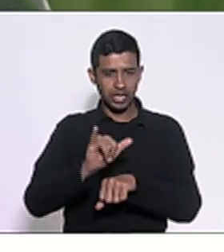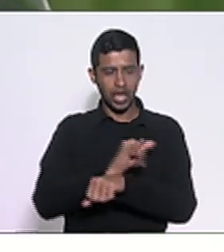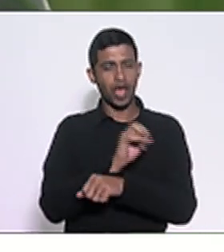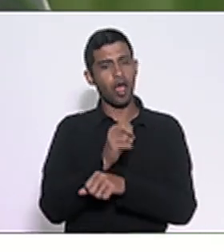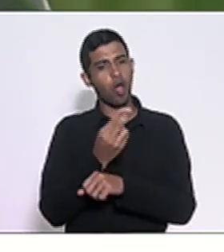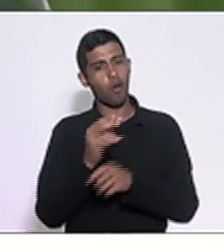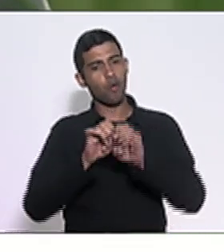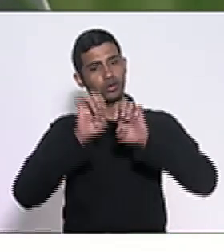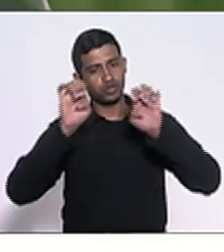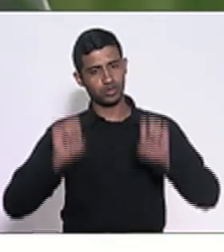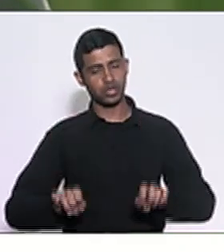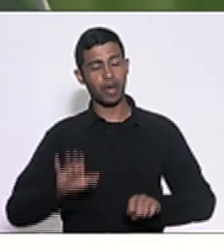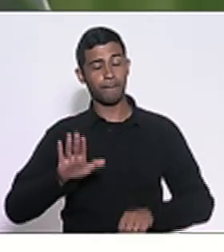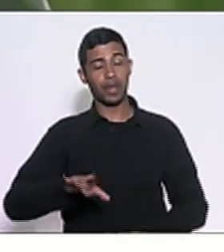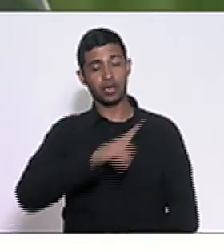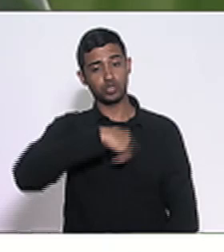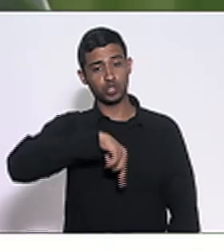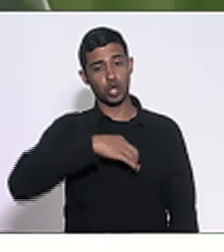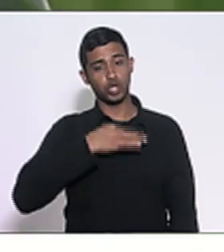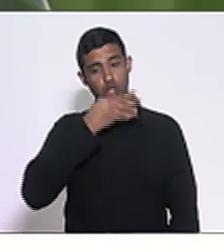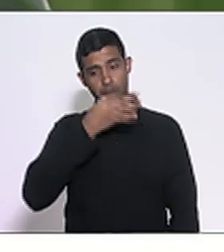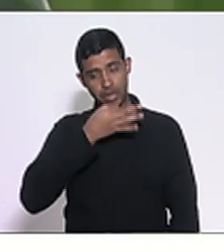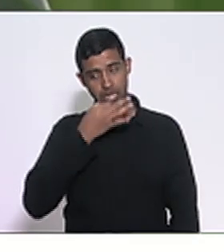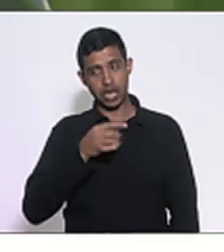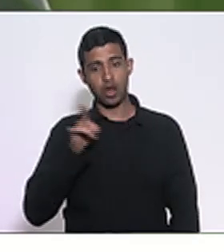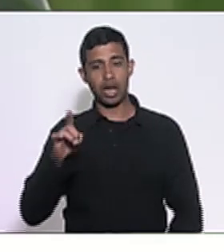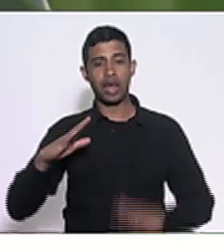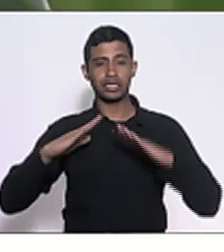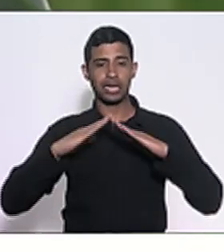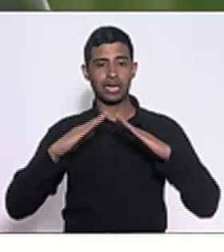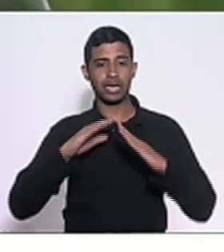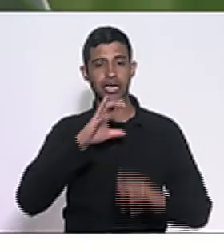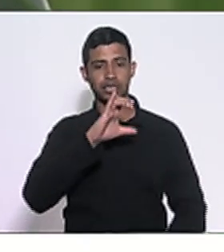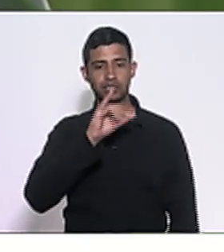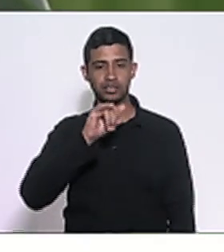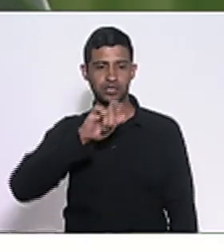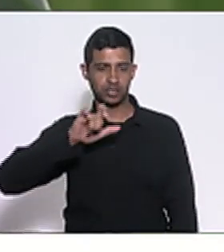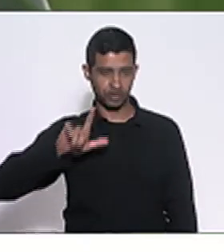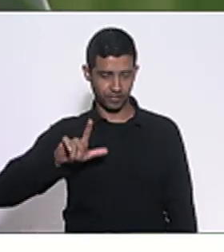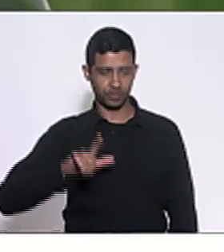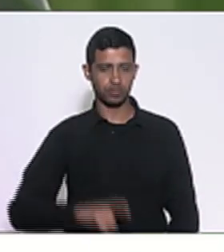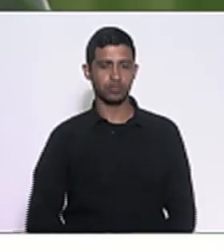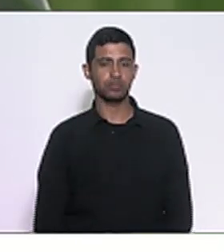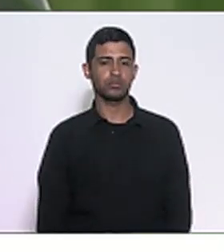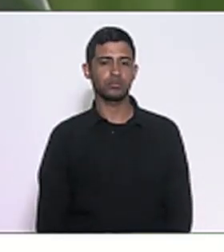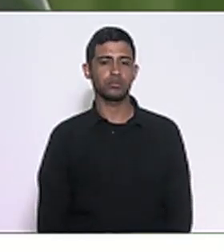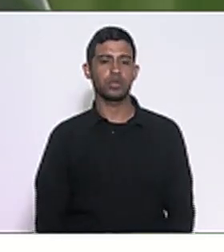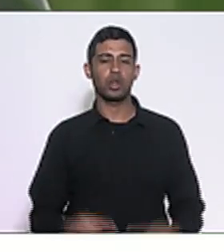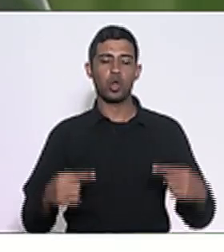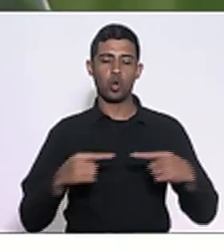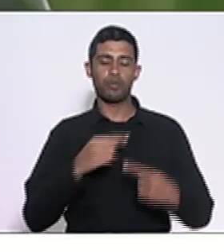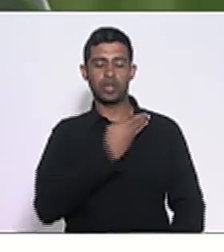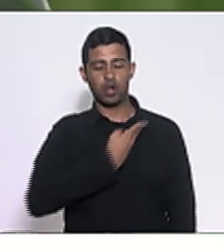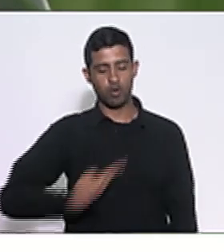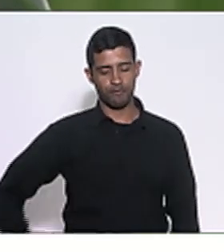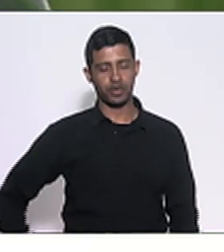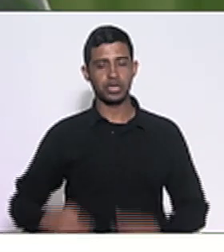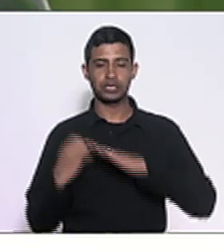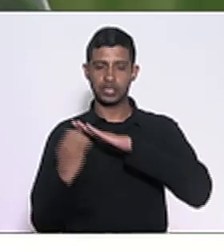no nosso entendimento, no entendimento da Casa Civil, do governo executivo, do governador,